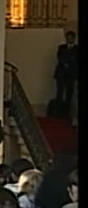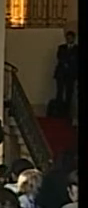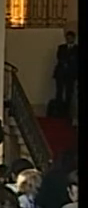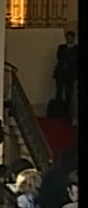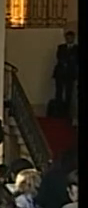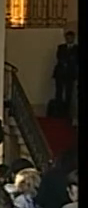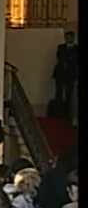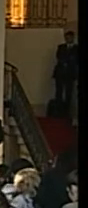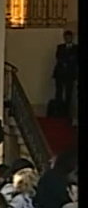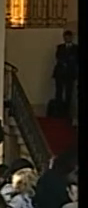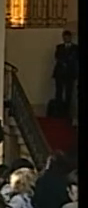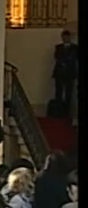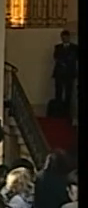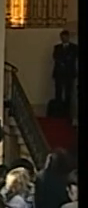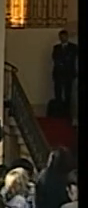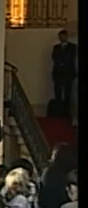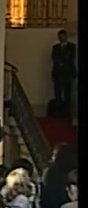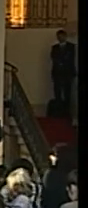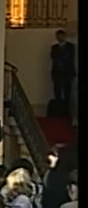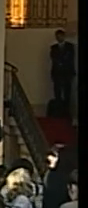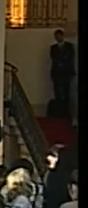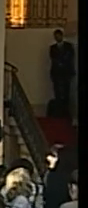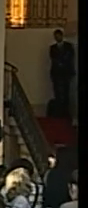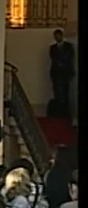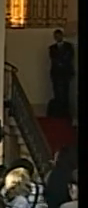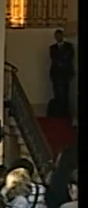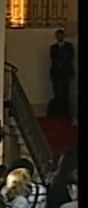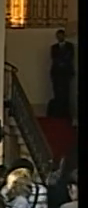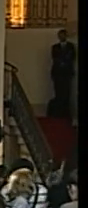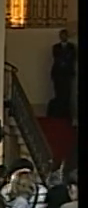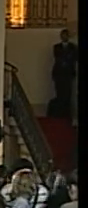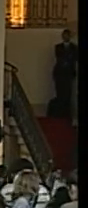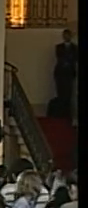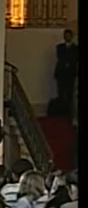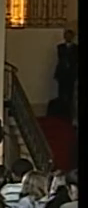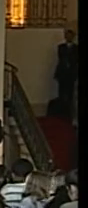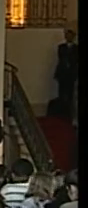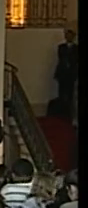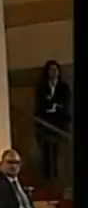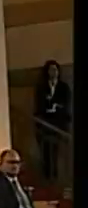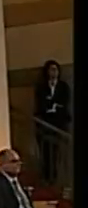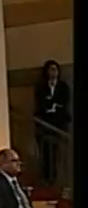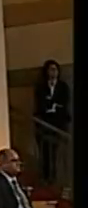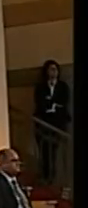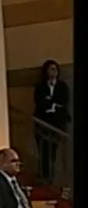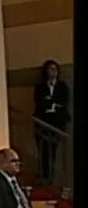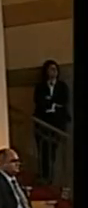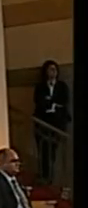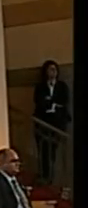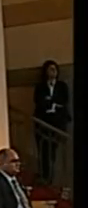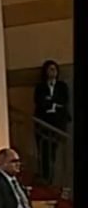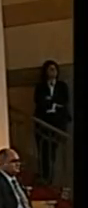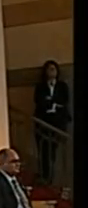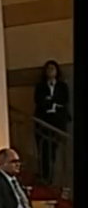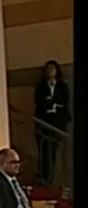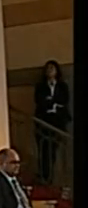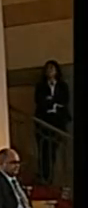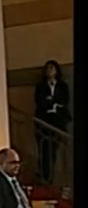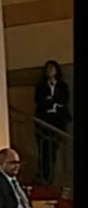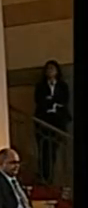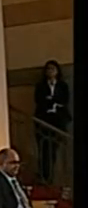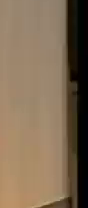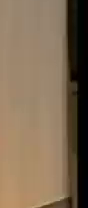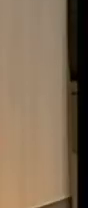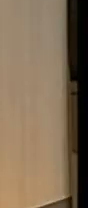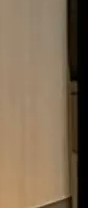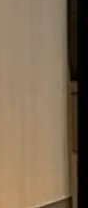que nós começamos com a senhora ainda na Casa Civil, com o presidente Lula, que é o Asfalto na Porta. Mais de 60% da